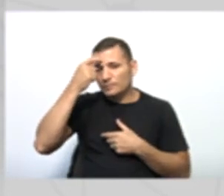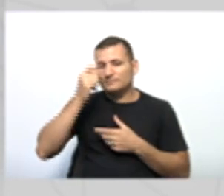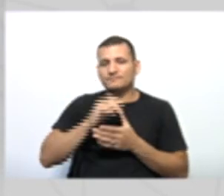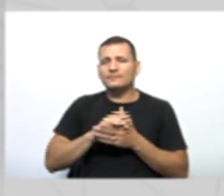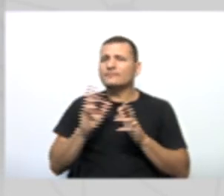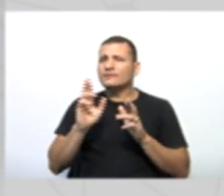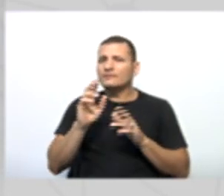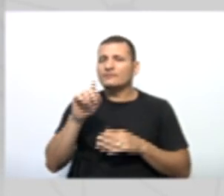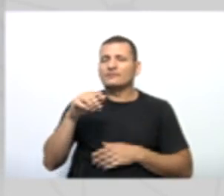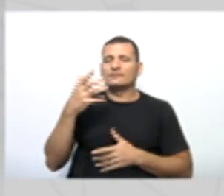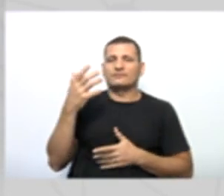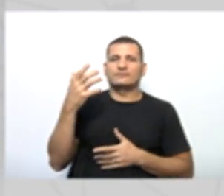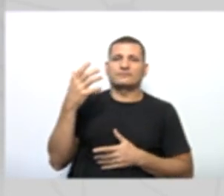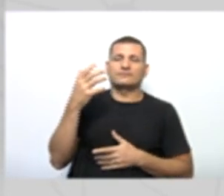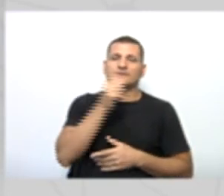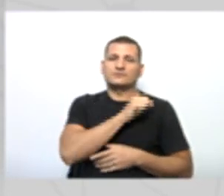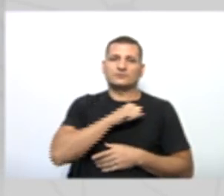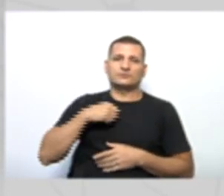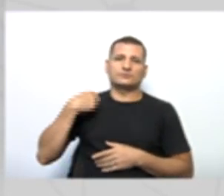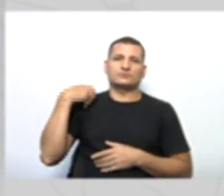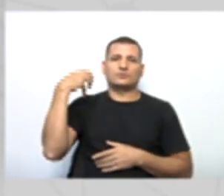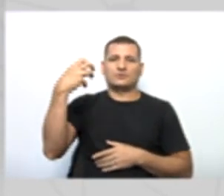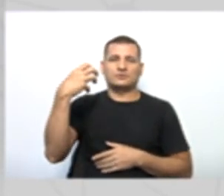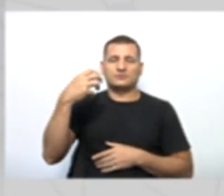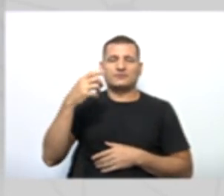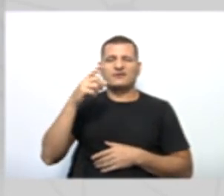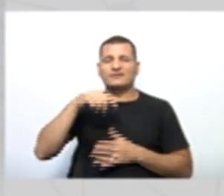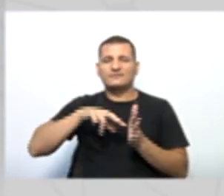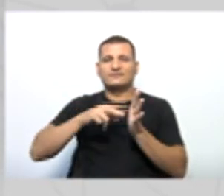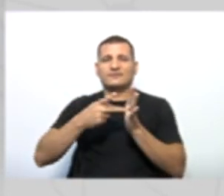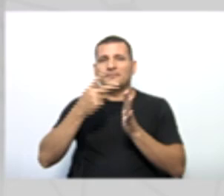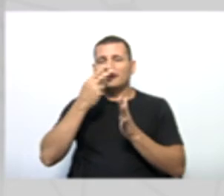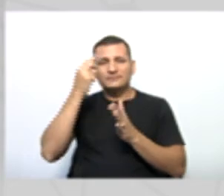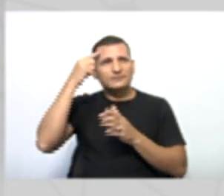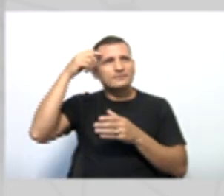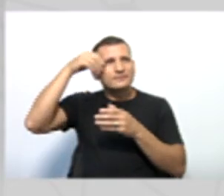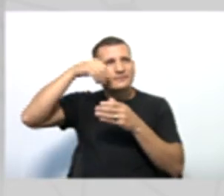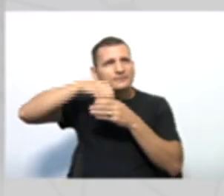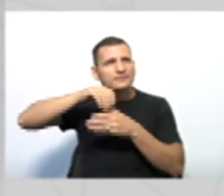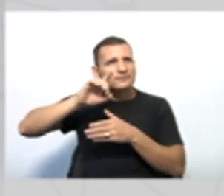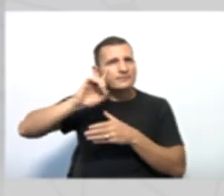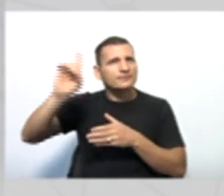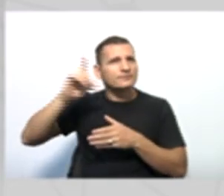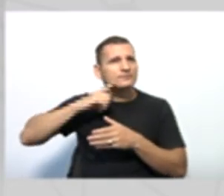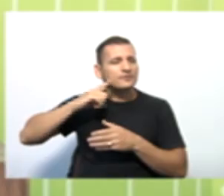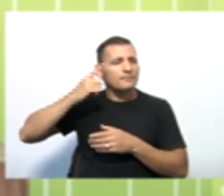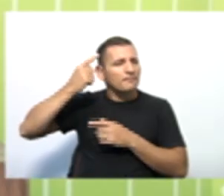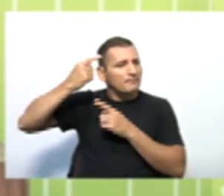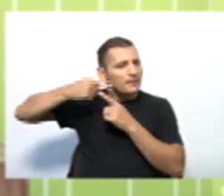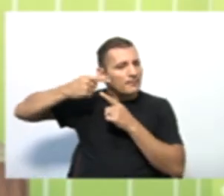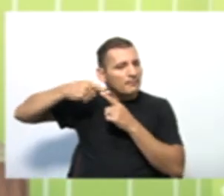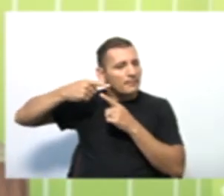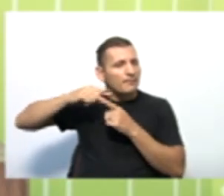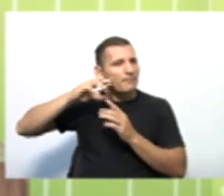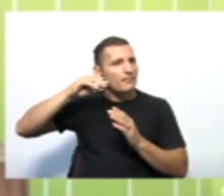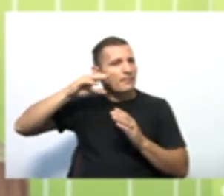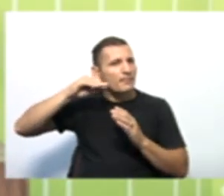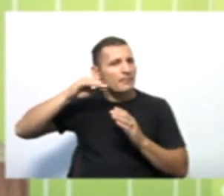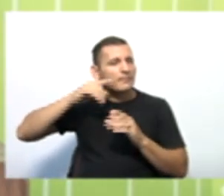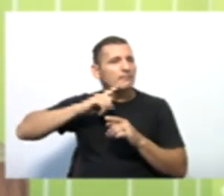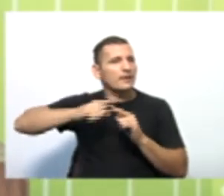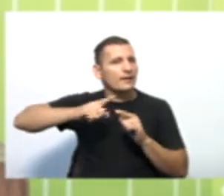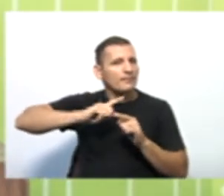essa ideia é o Sócrates com a ideia deste Deus que vivia dentro da cabeça dele, que o impedia de praticar o que era